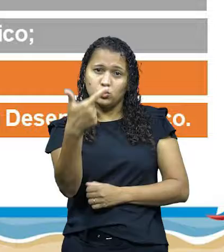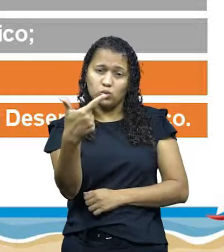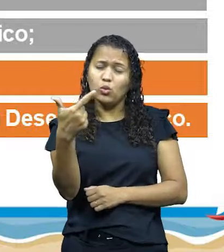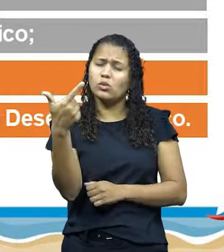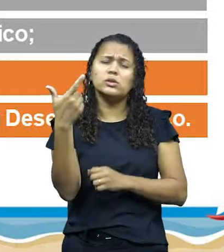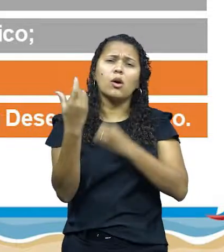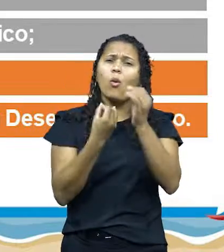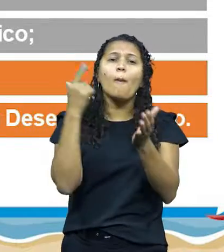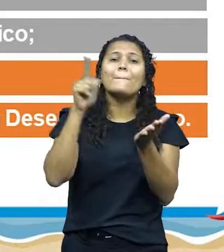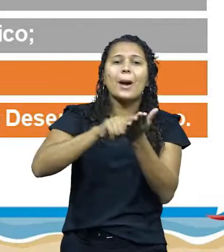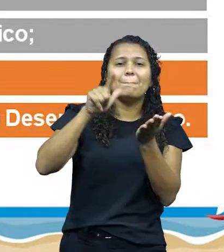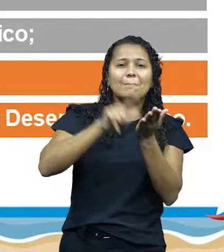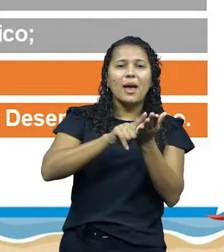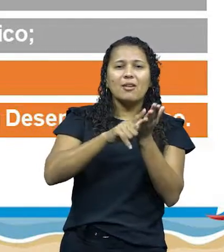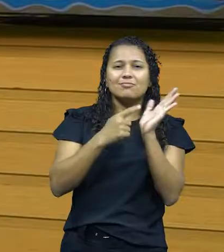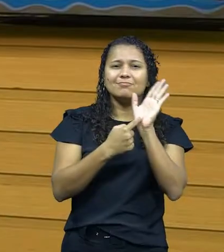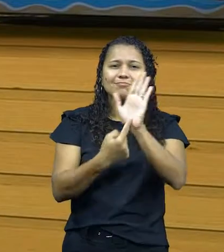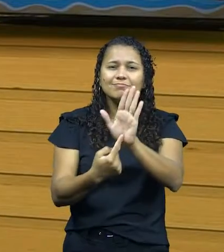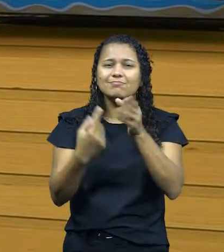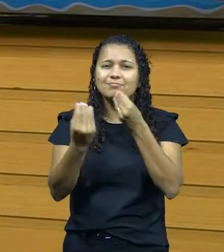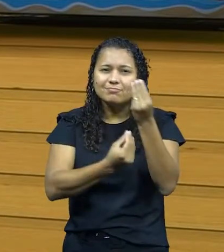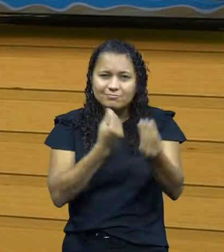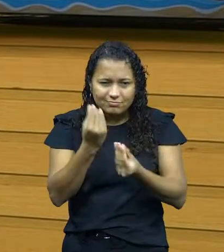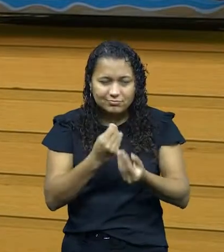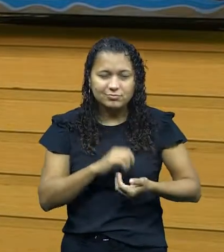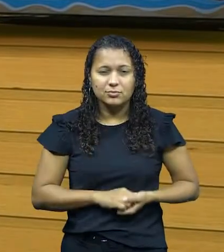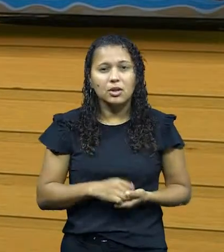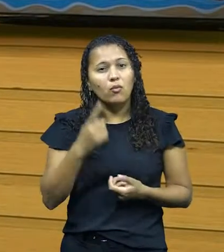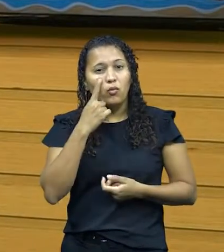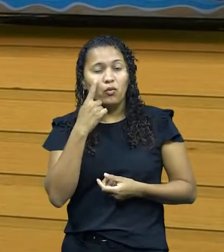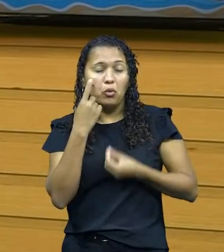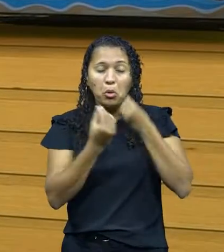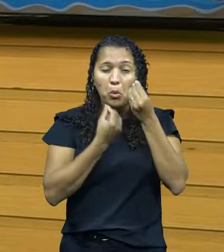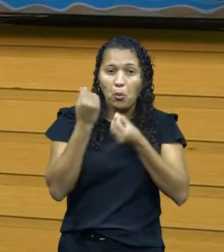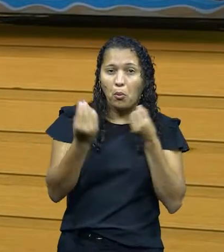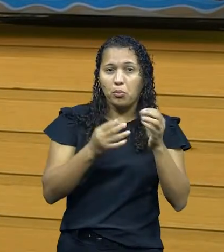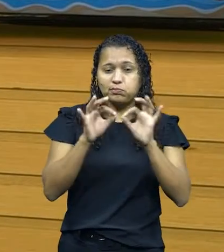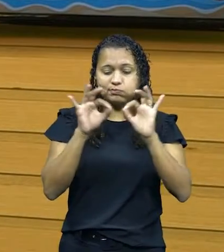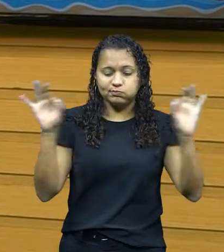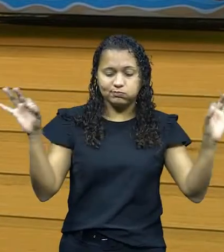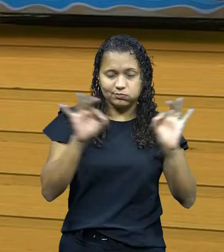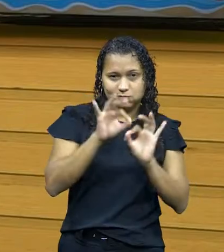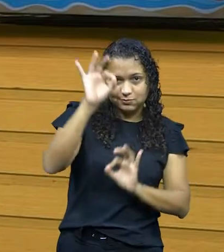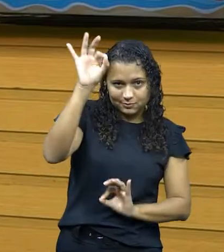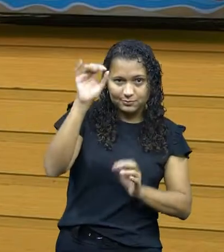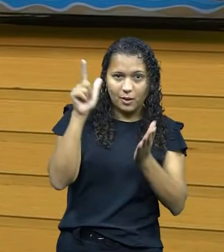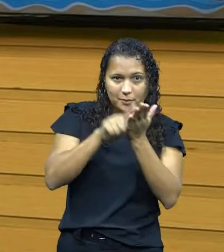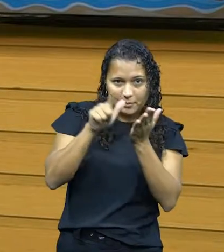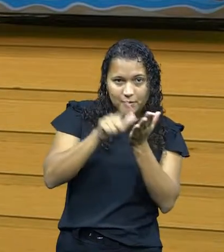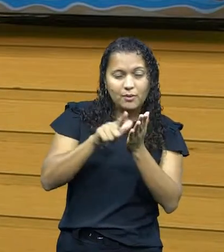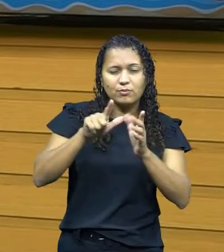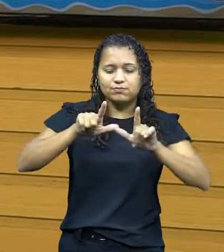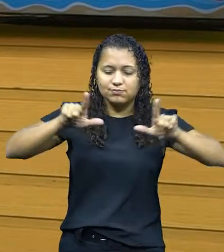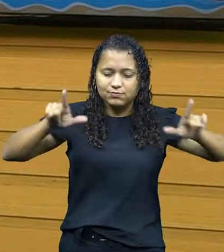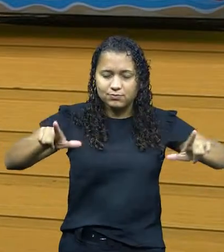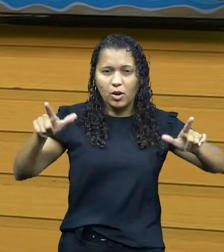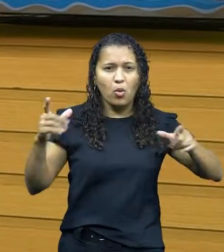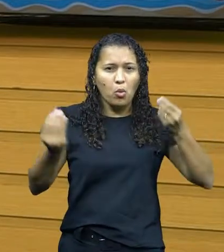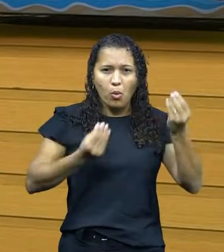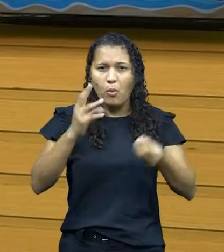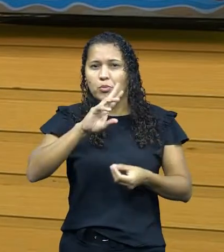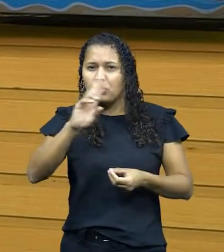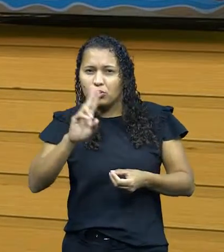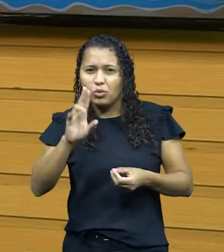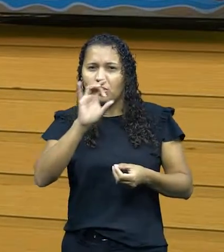da folha para desenho técnico. Então, vimos como quais são os tamanhos das folhas, como elas são separadas, quais são as nomenclaturas